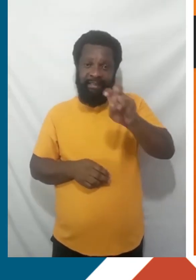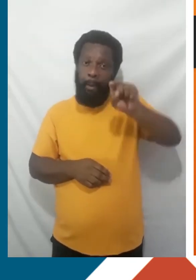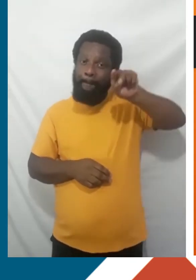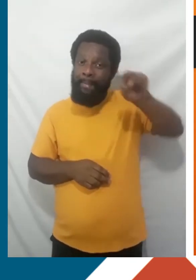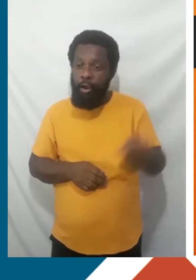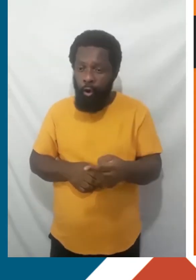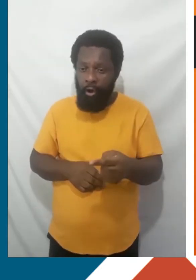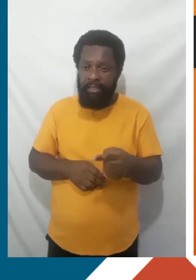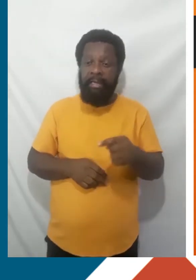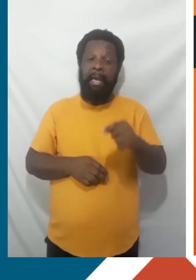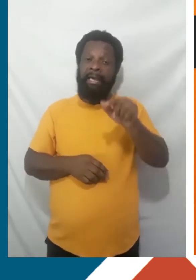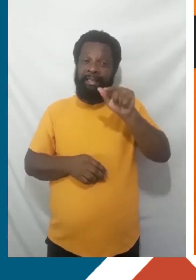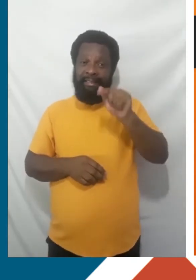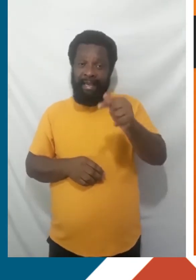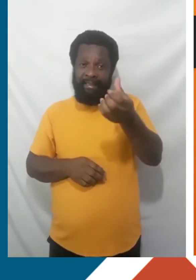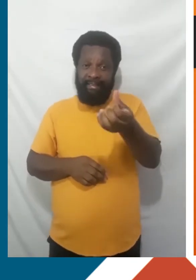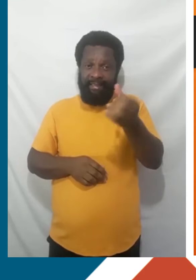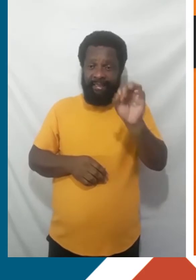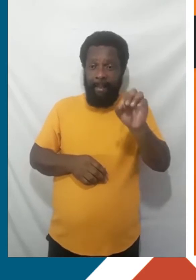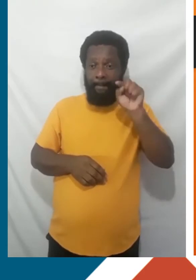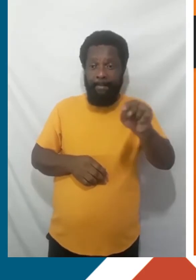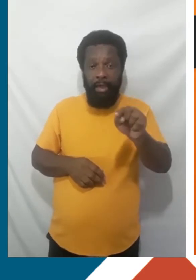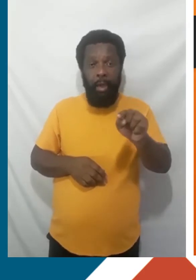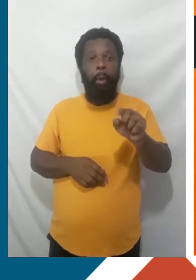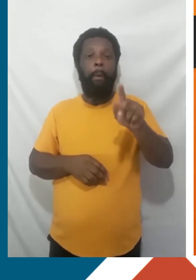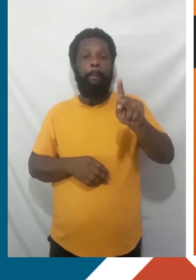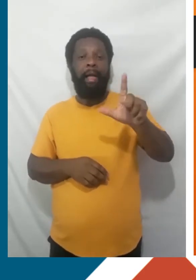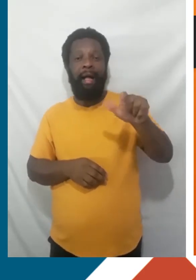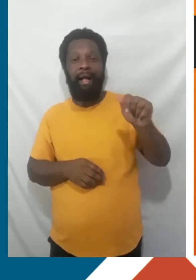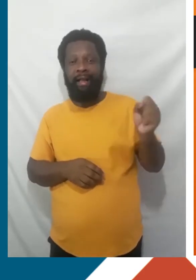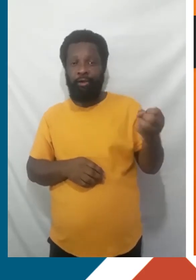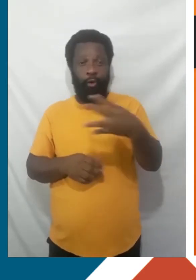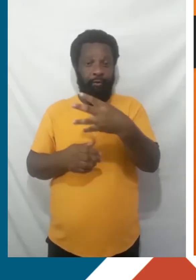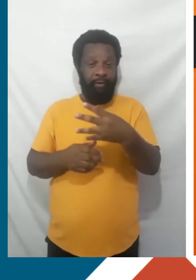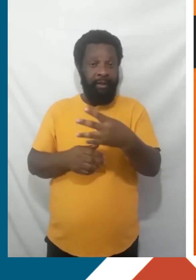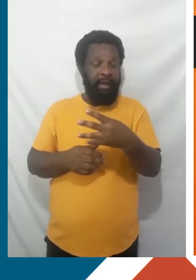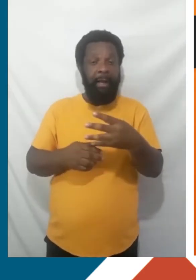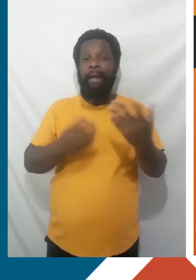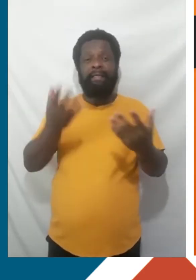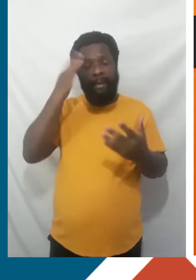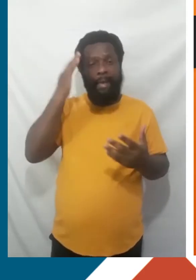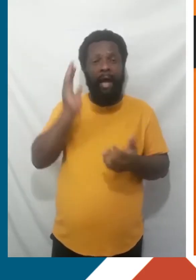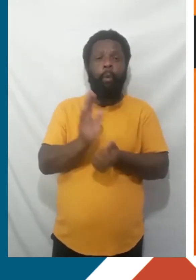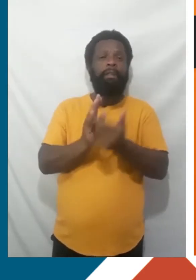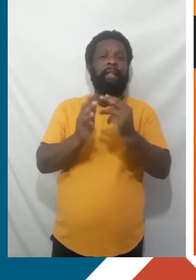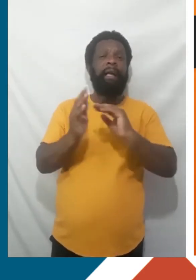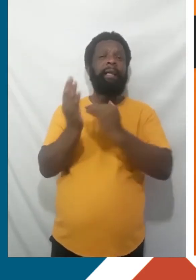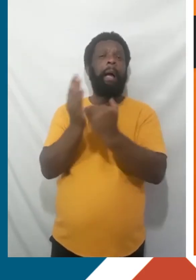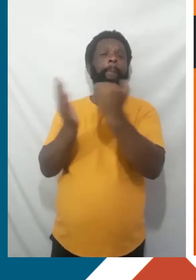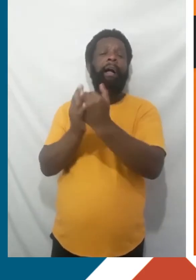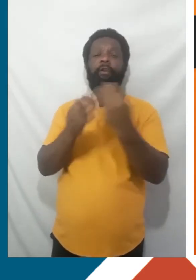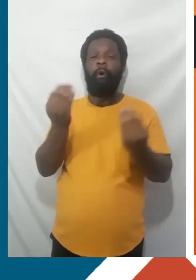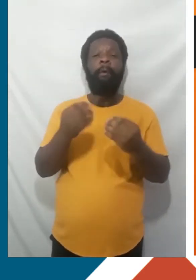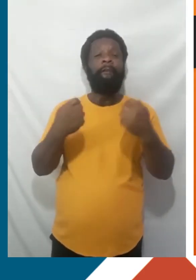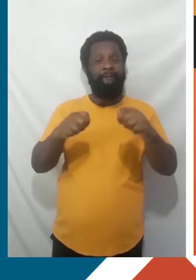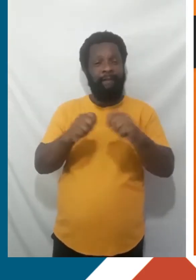175.760.000 placas. Então, para sabermos a quantidade adicional, né, basta fazermos a subtração.